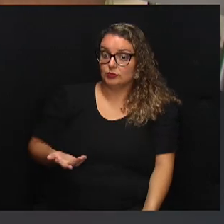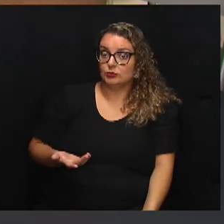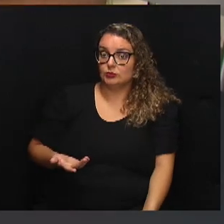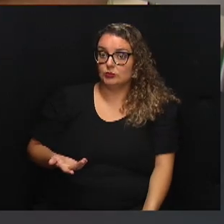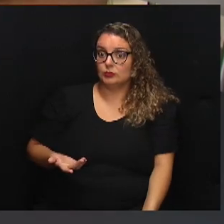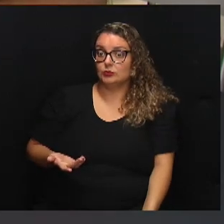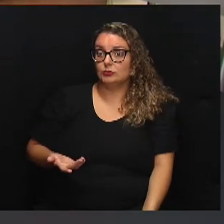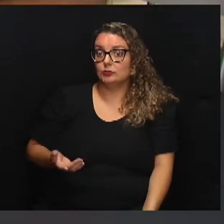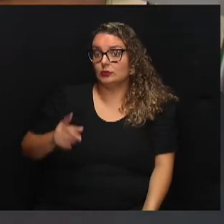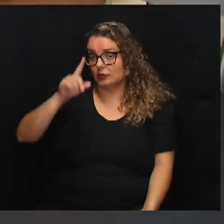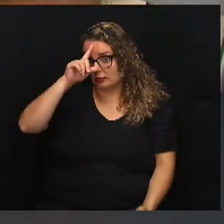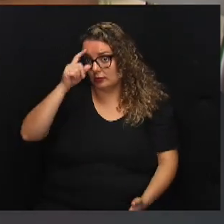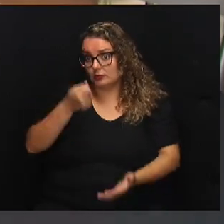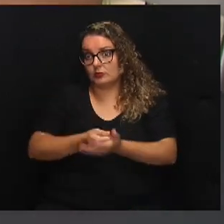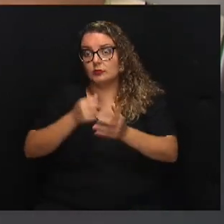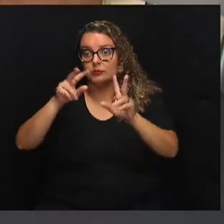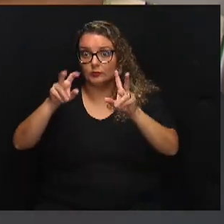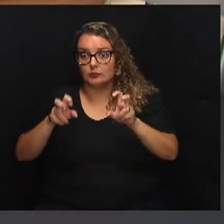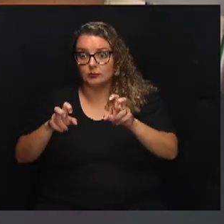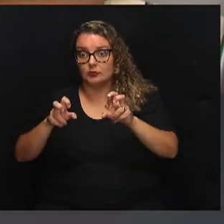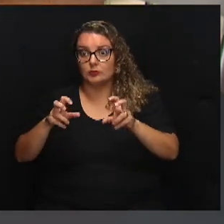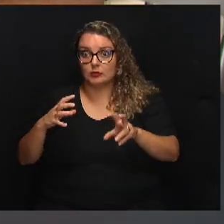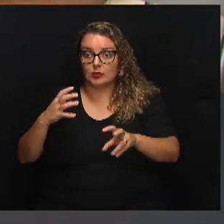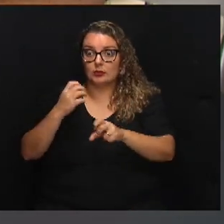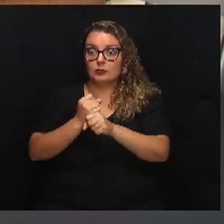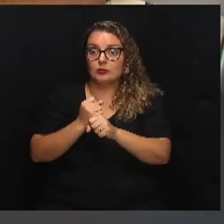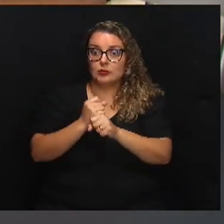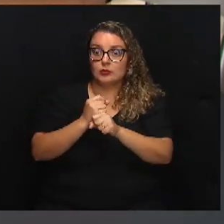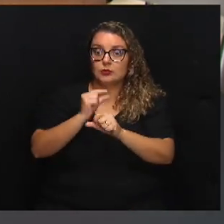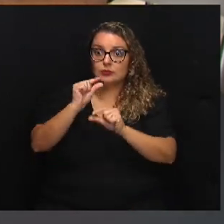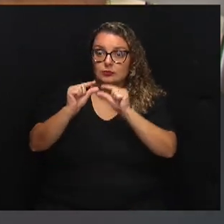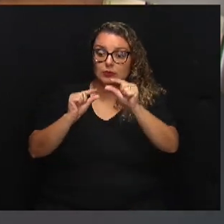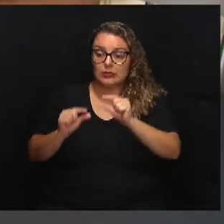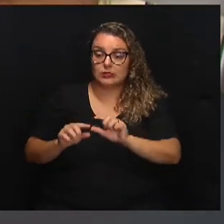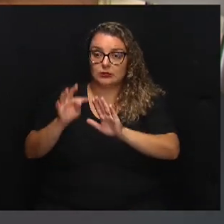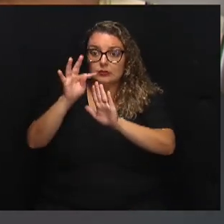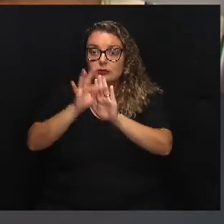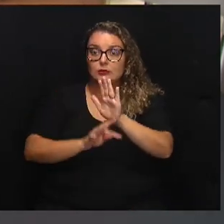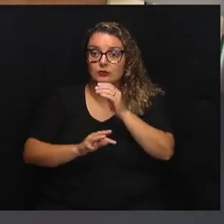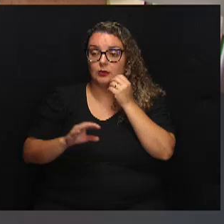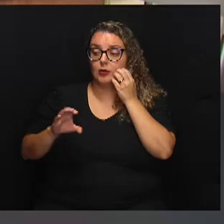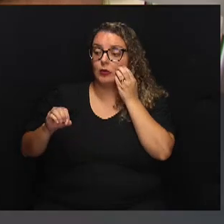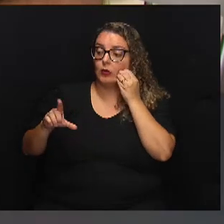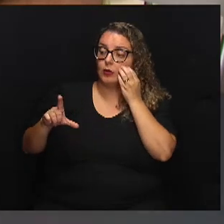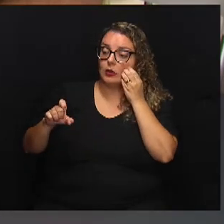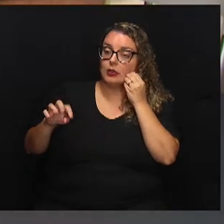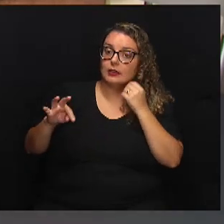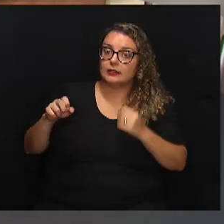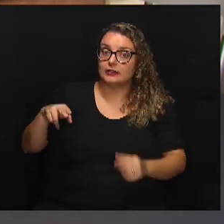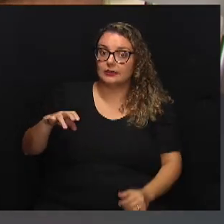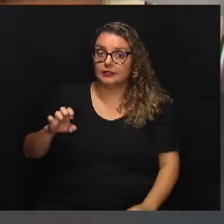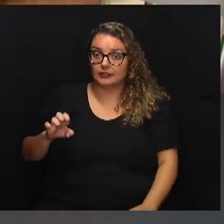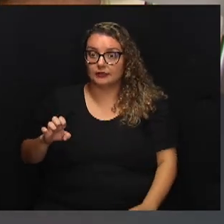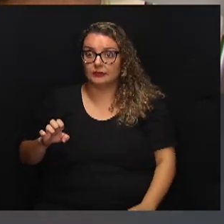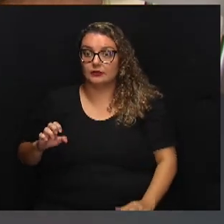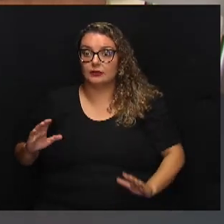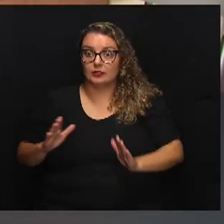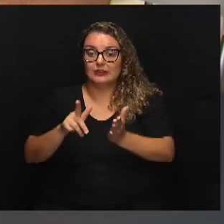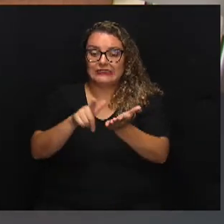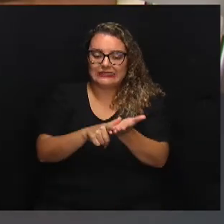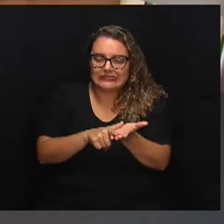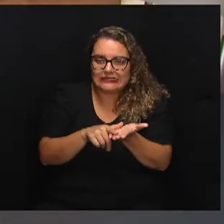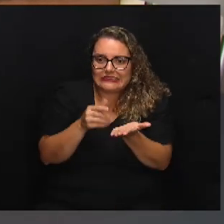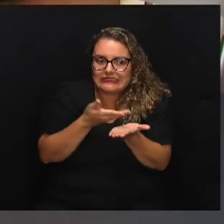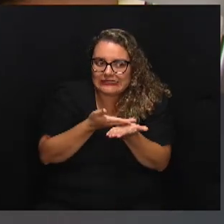um determinado tema e um conjunto de pequenos textos, que nós conhecemos como coletânea. E a partir dali, diante de uma folha em branco, o aluno tem